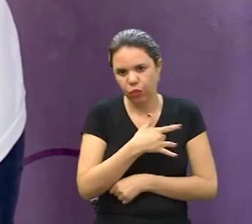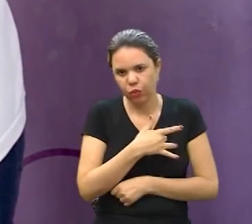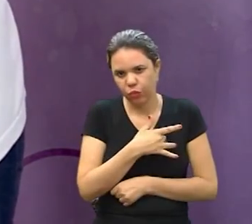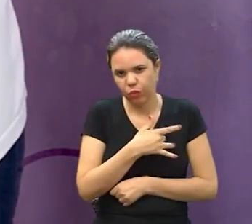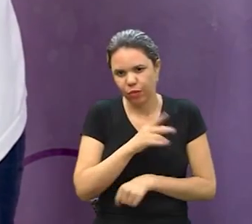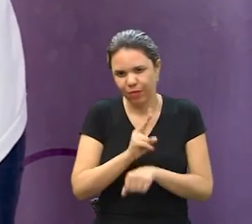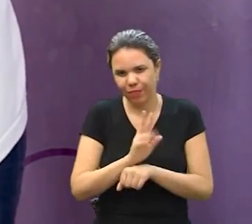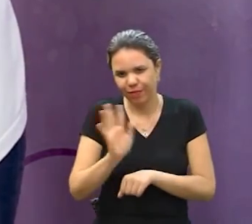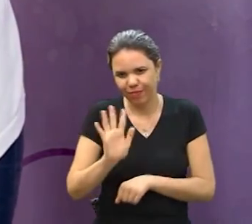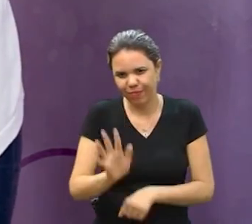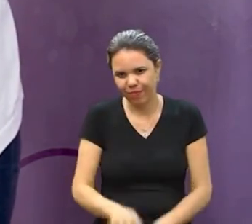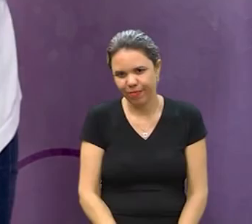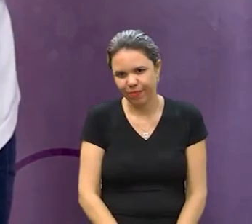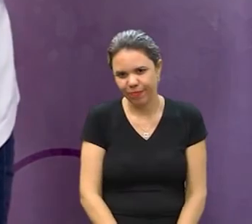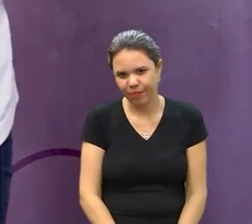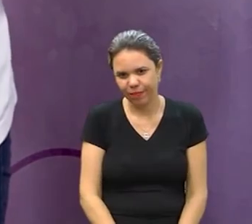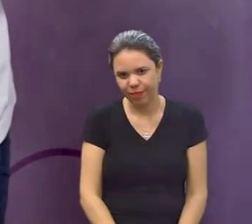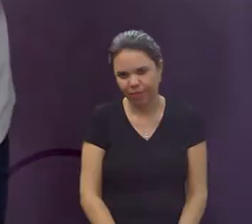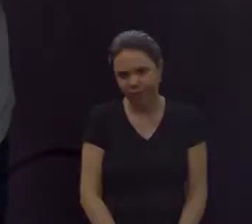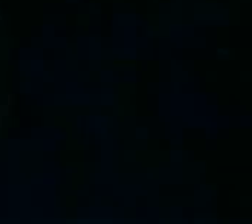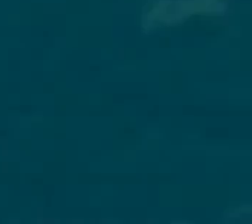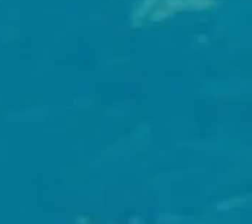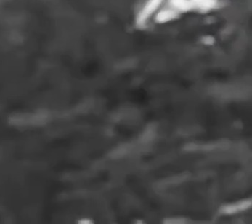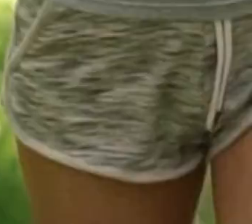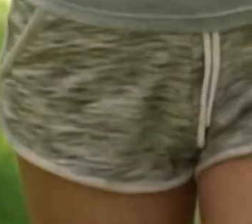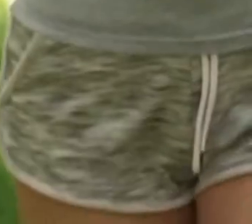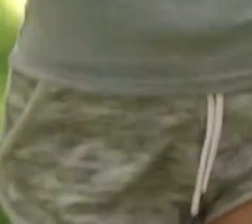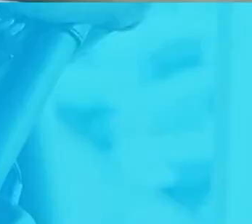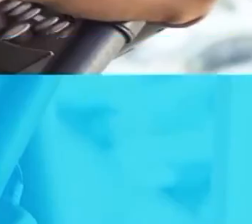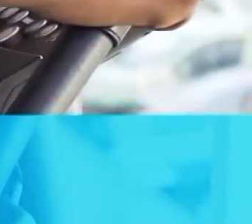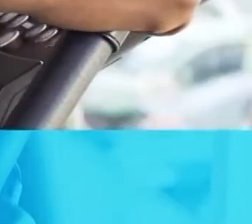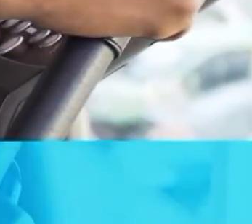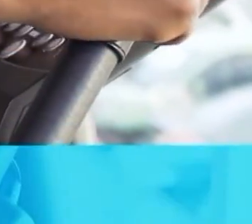nossa saúde. Se cuida, até lá. Tchau.